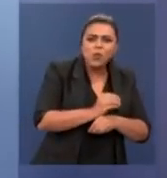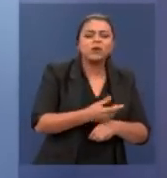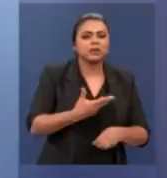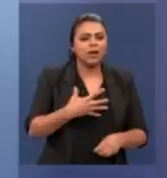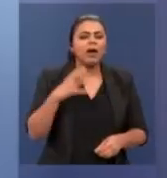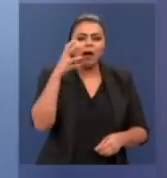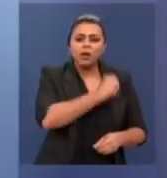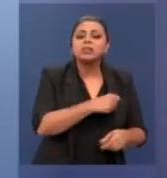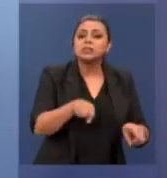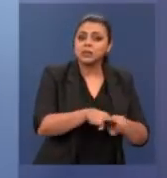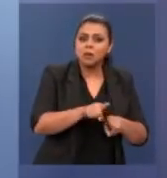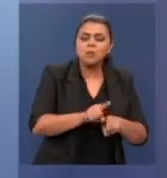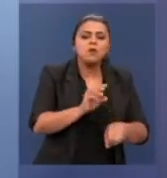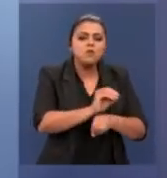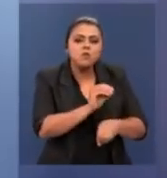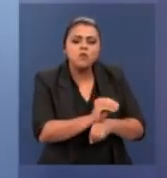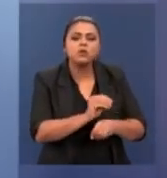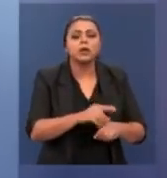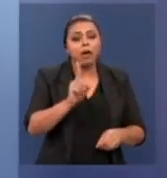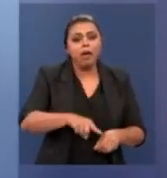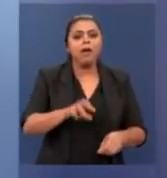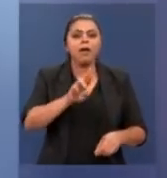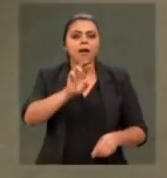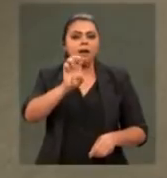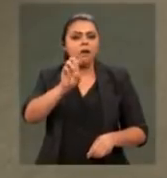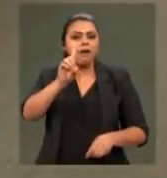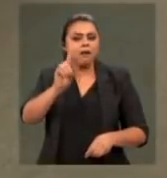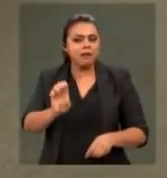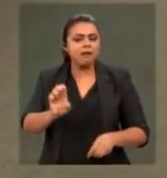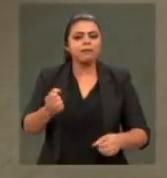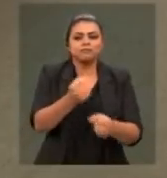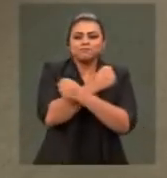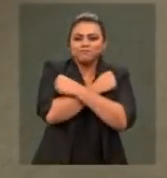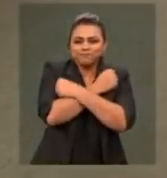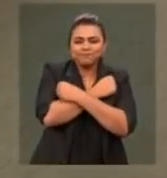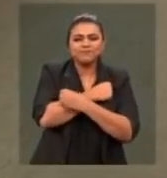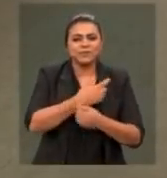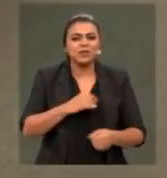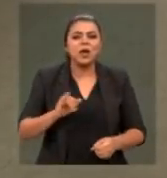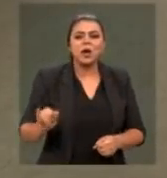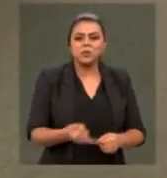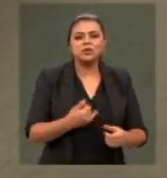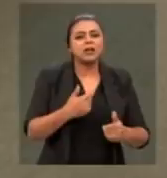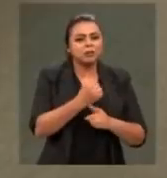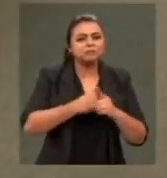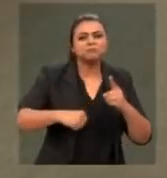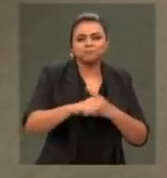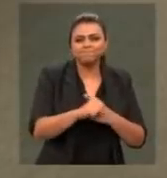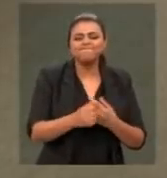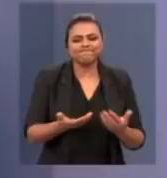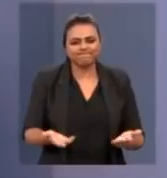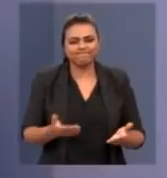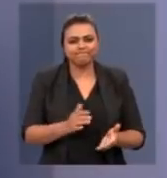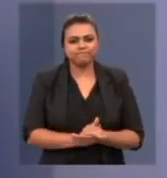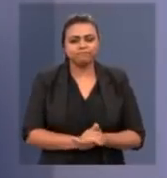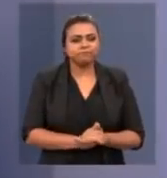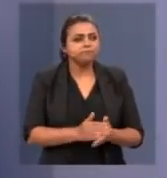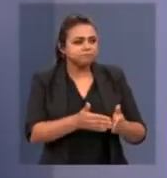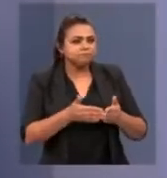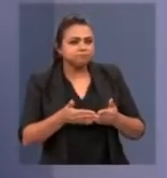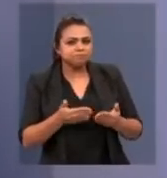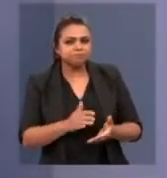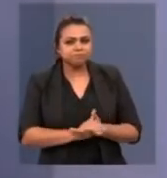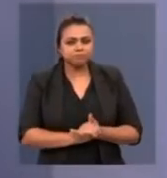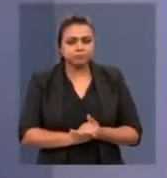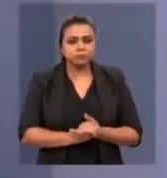trabalho curativo com o programa como rede abraço vai poder atender em parte a demanda da sociedade em favor do candidato é